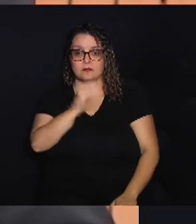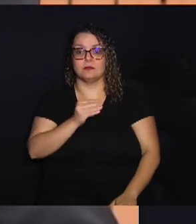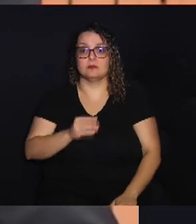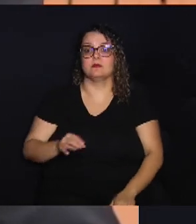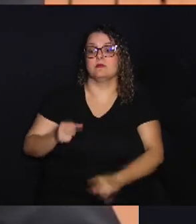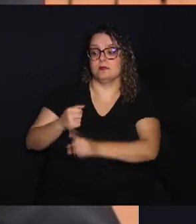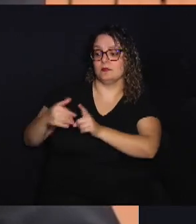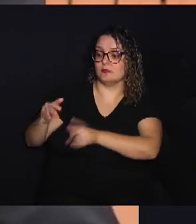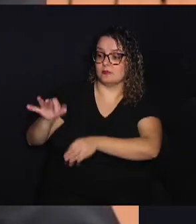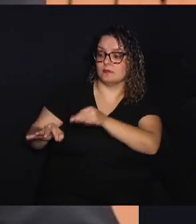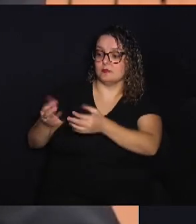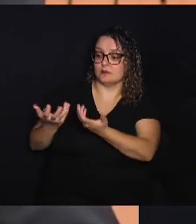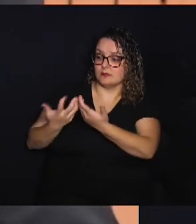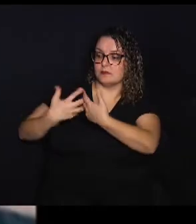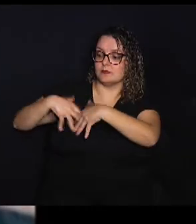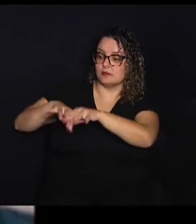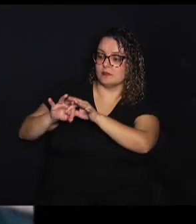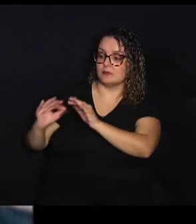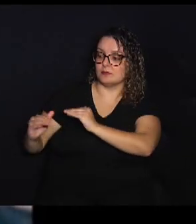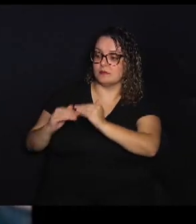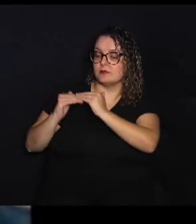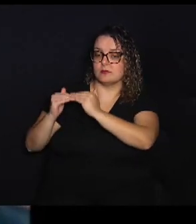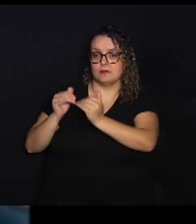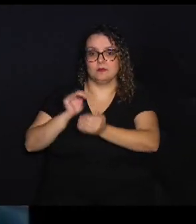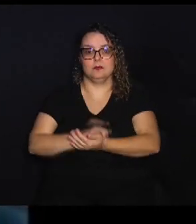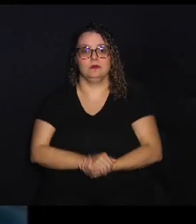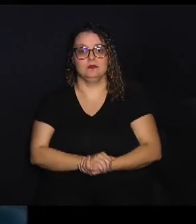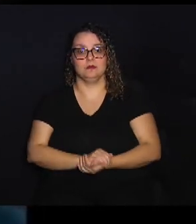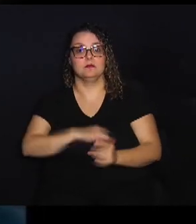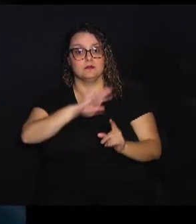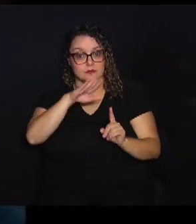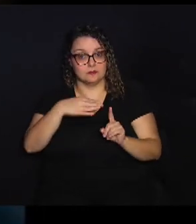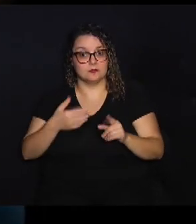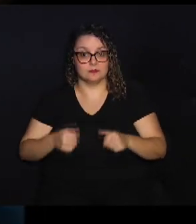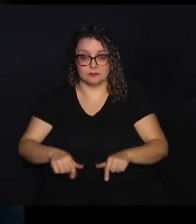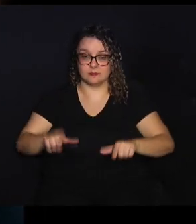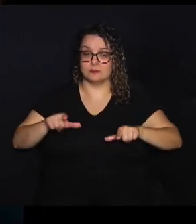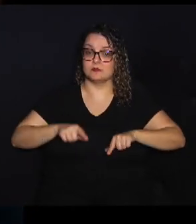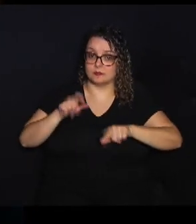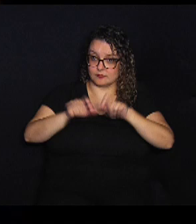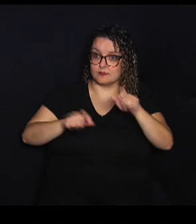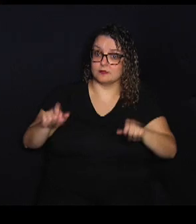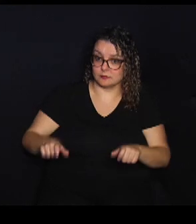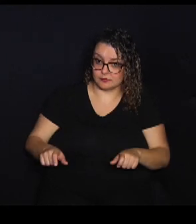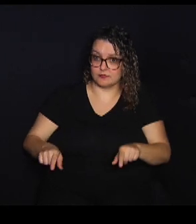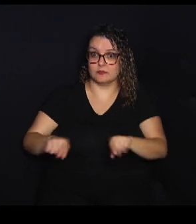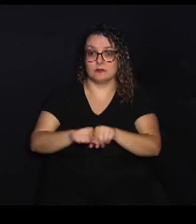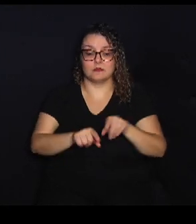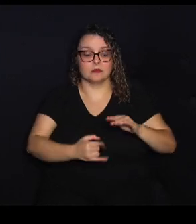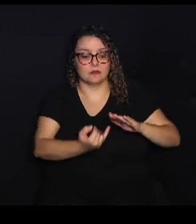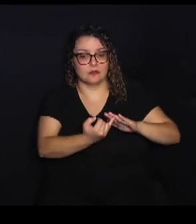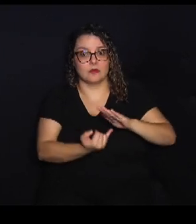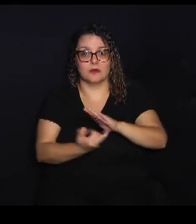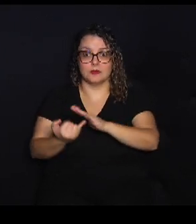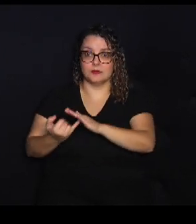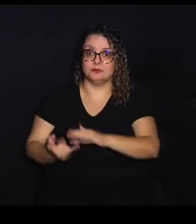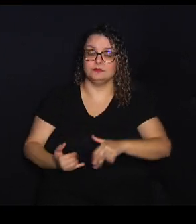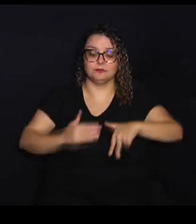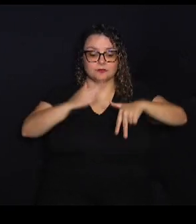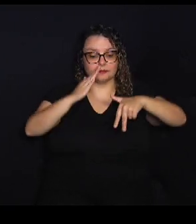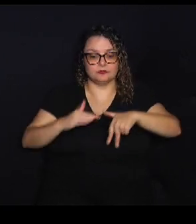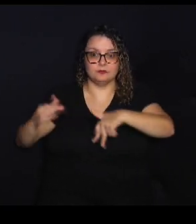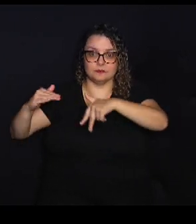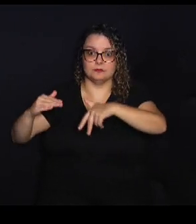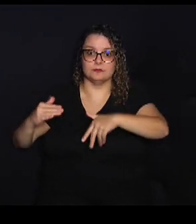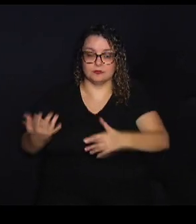justa, fraterna e igualitária. A honraria é concedida a pessoas e entidades que se destacam em ações de defesa